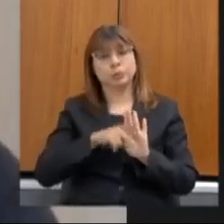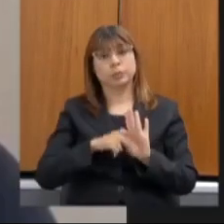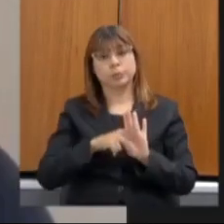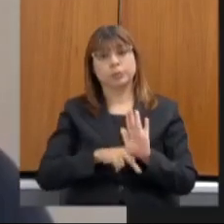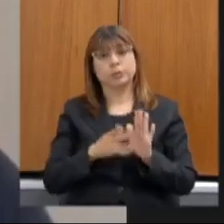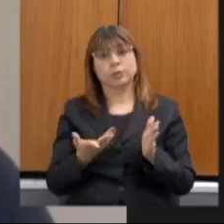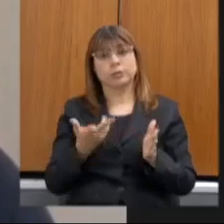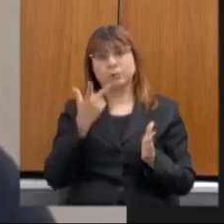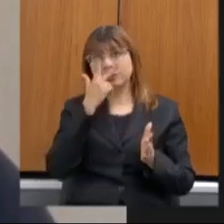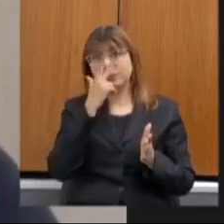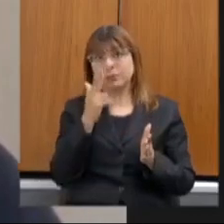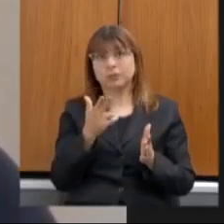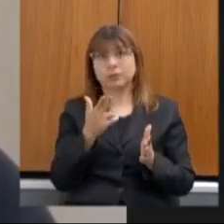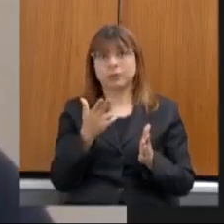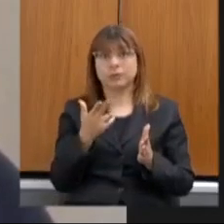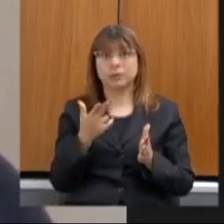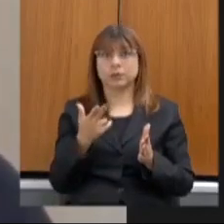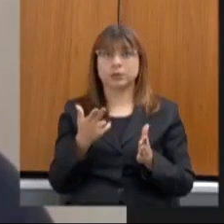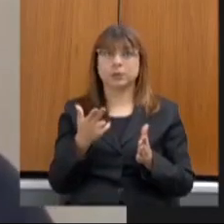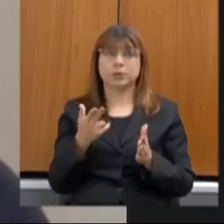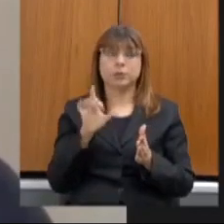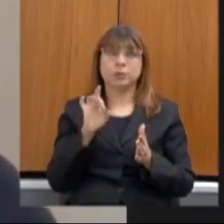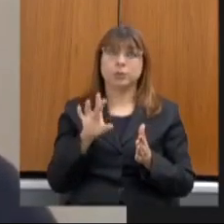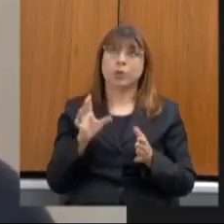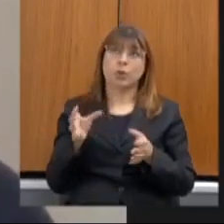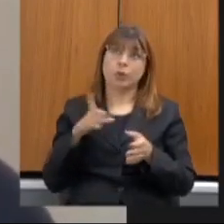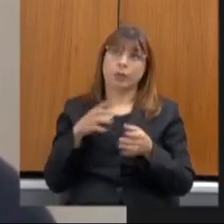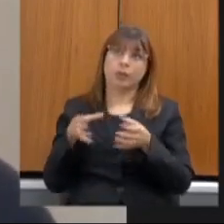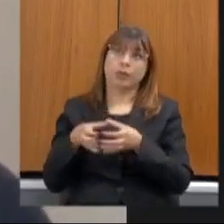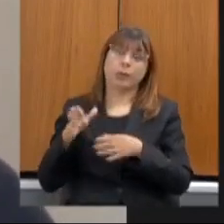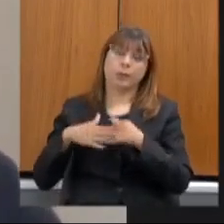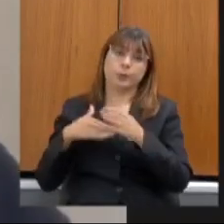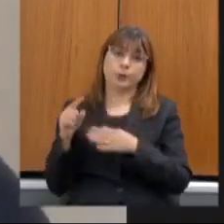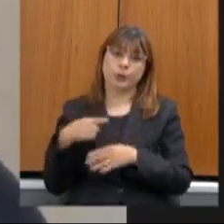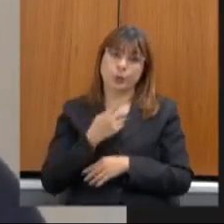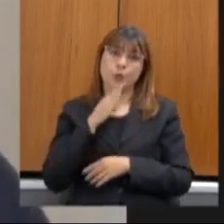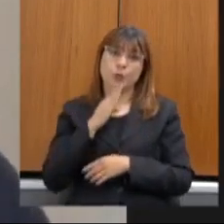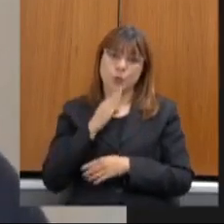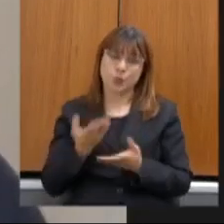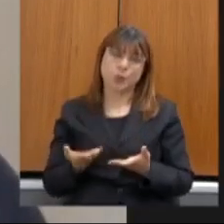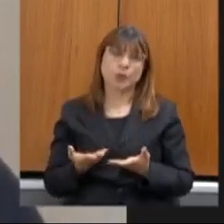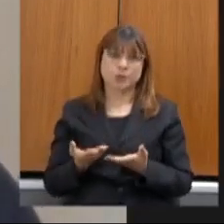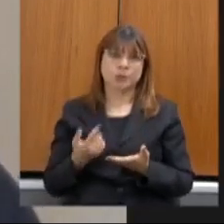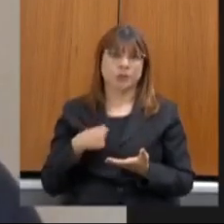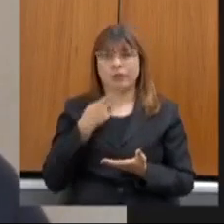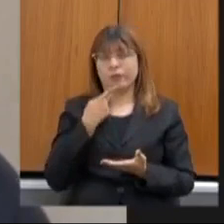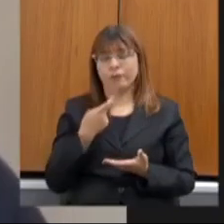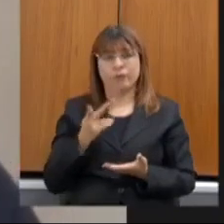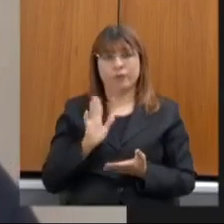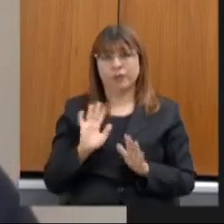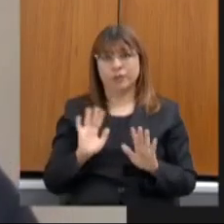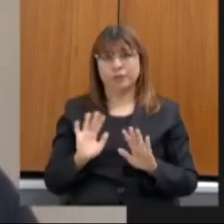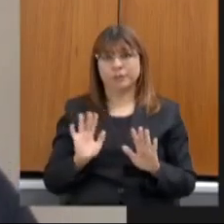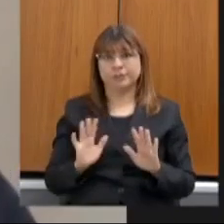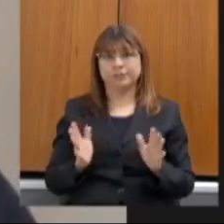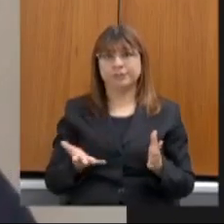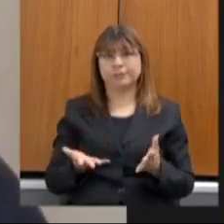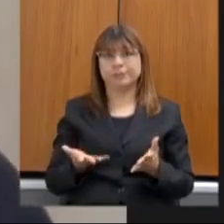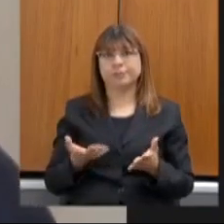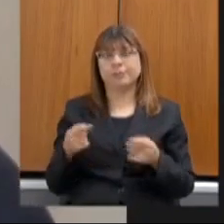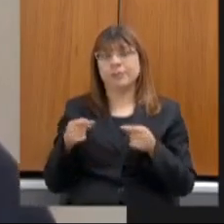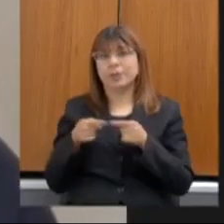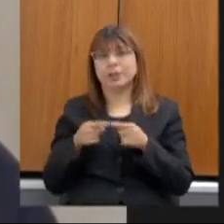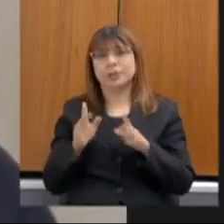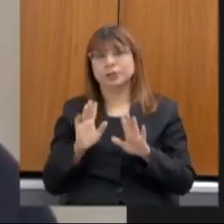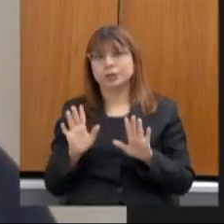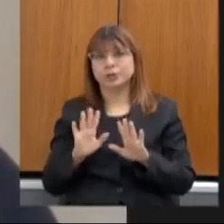parece que ela está enraizada com aquela toma né que a gente conhece bem eu não vou falar xiita porque não é meu